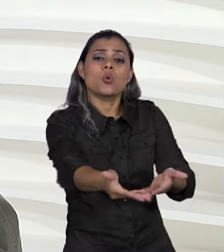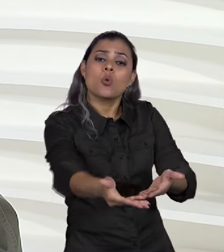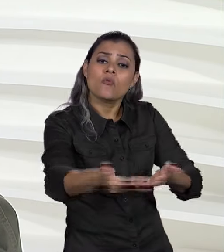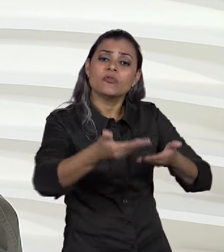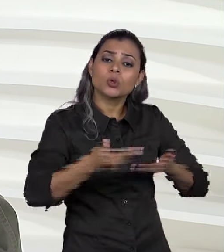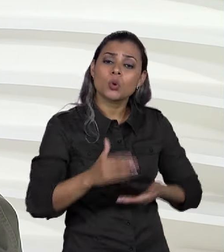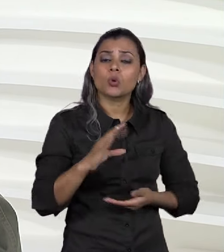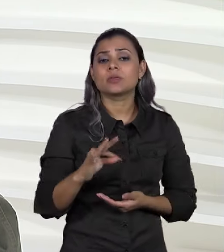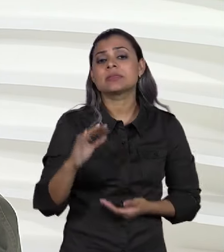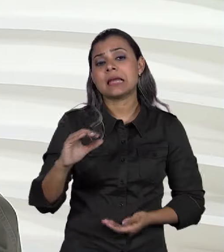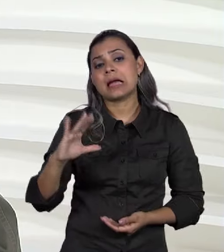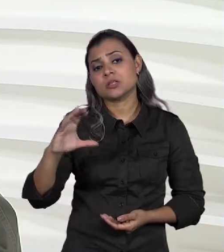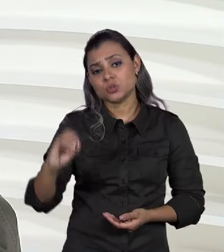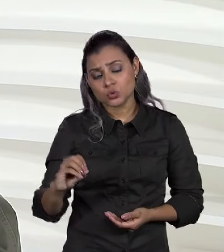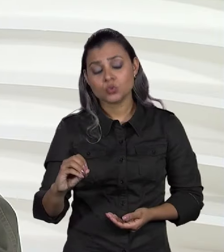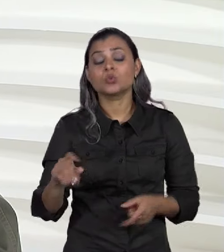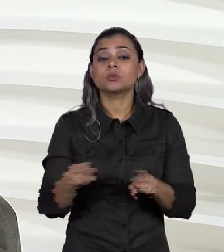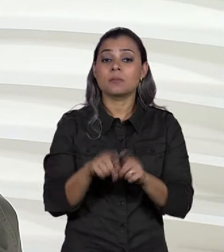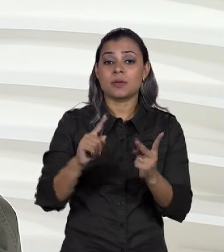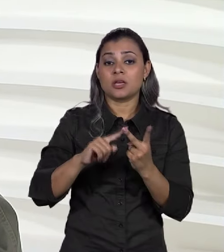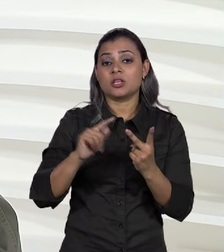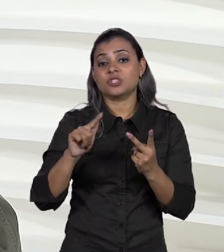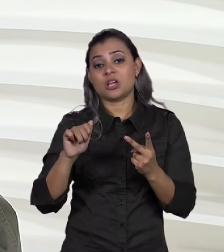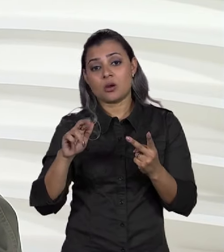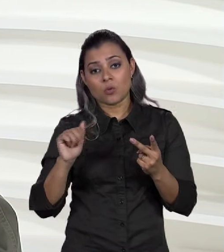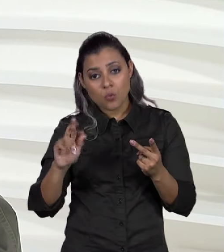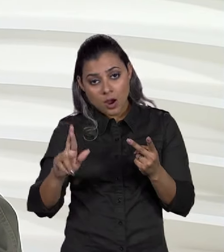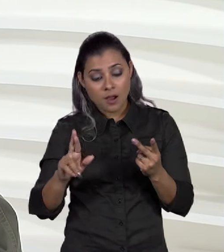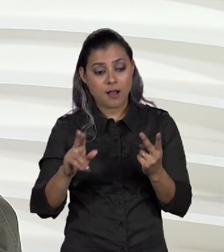o Tasso de Castro e o Jaguar para poder fazer